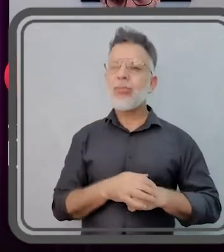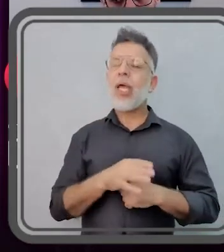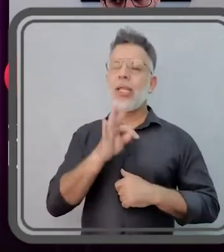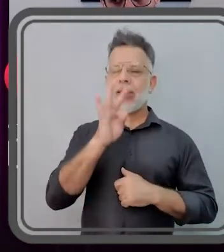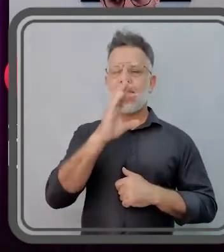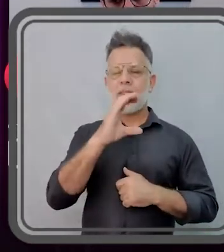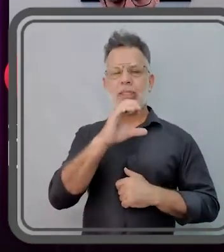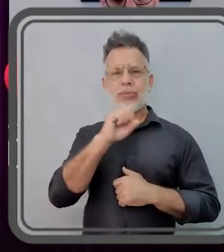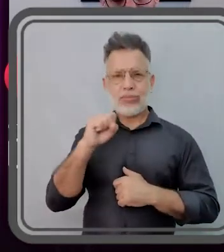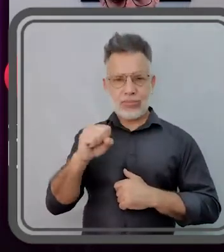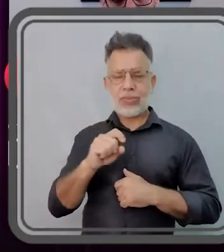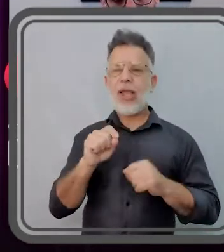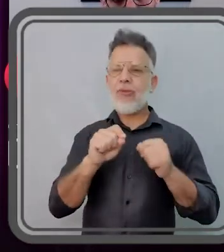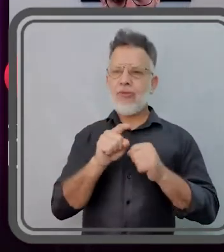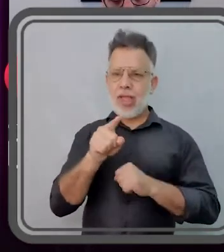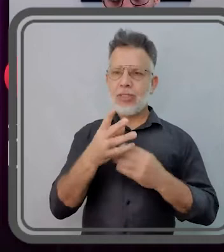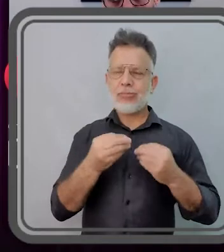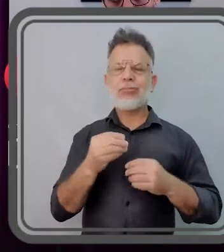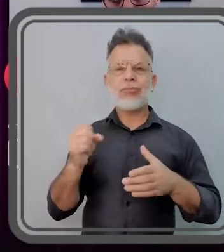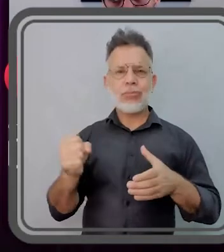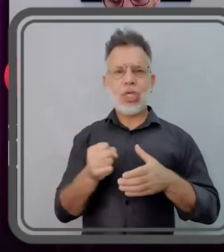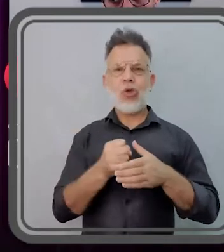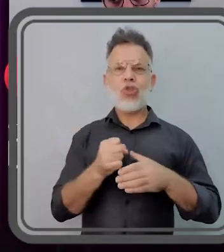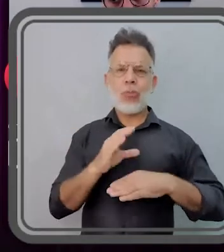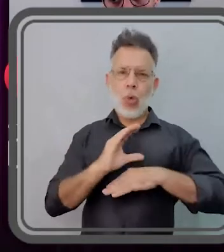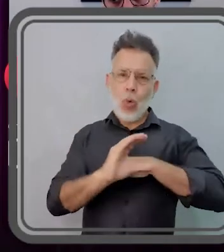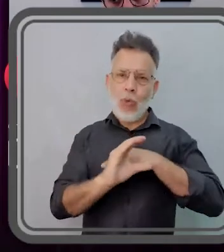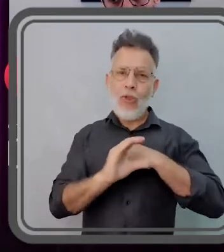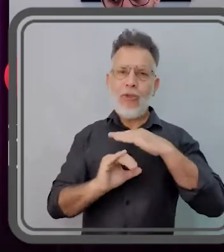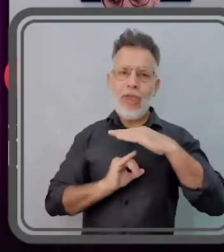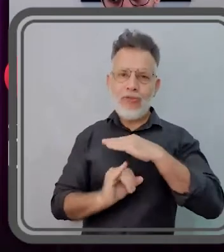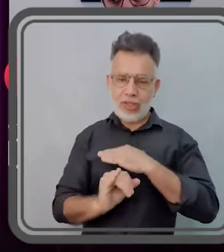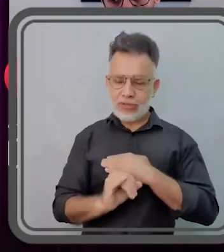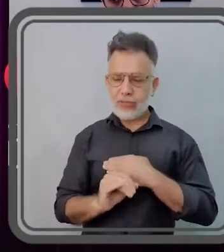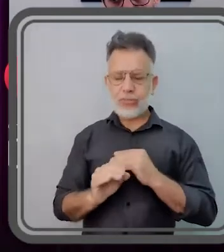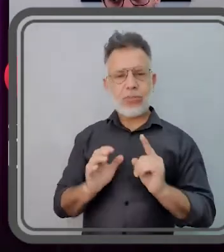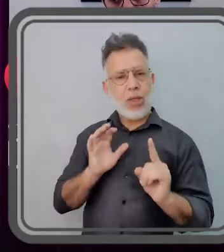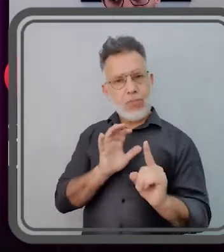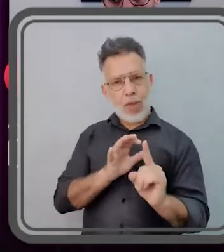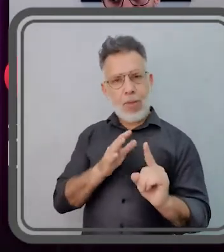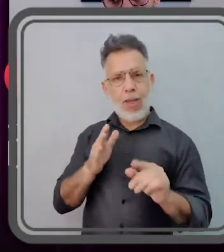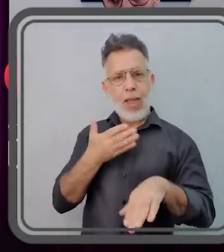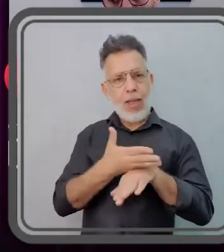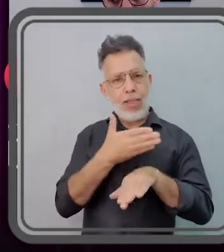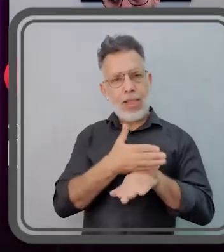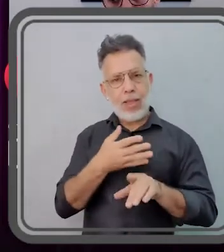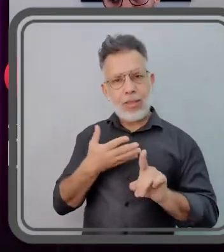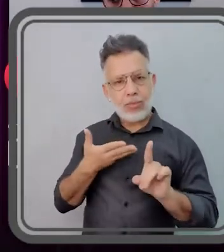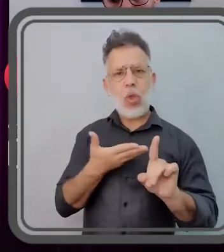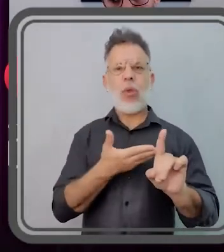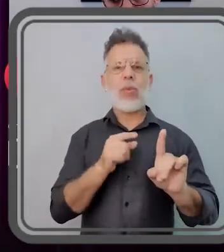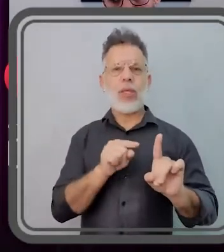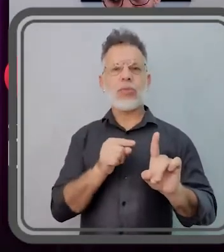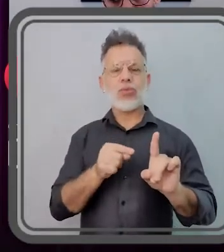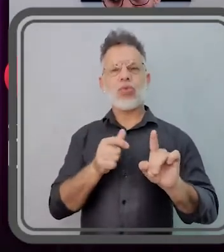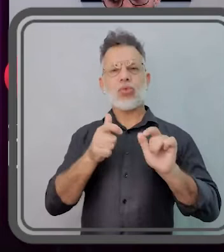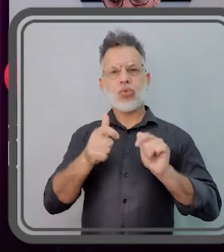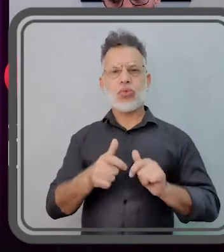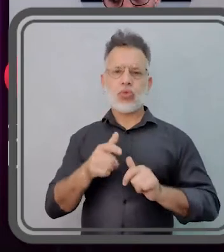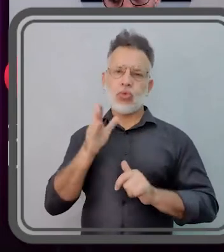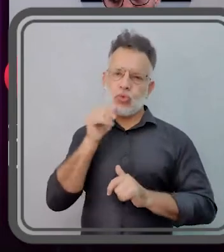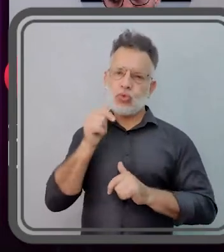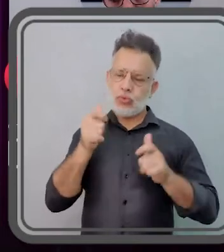TCS faz muito parte do investimento em treinamento, pessoas locais